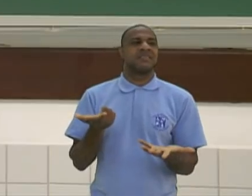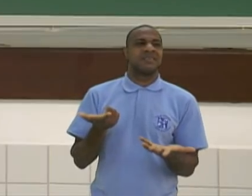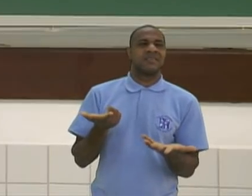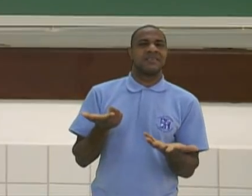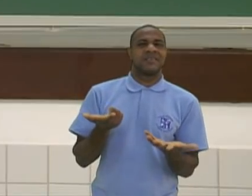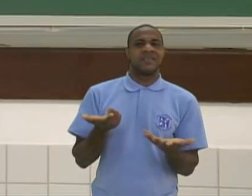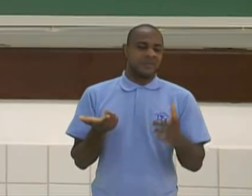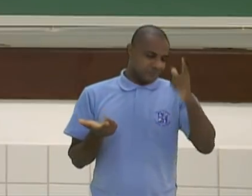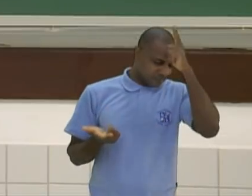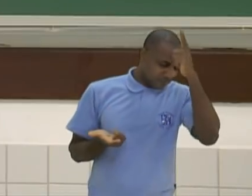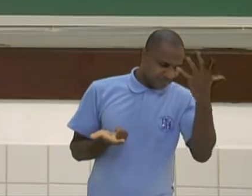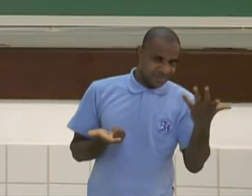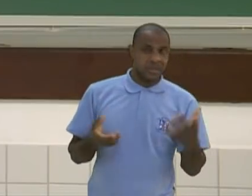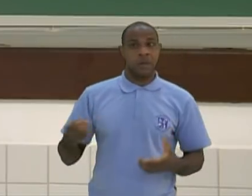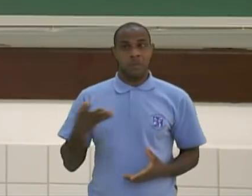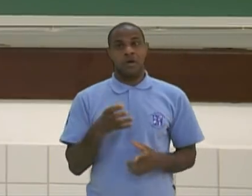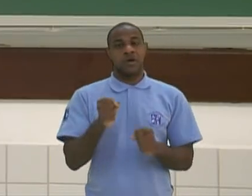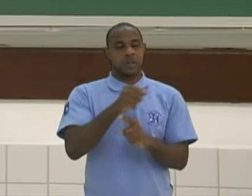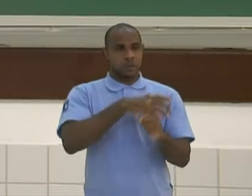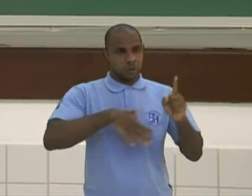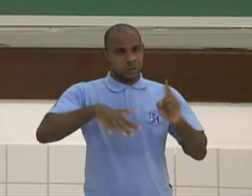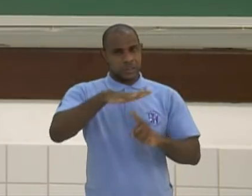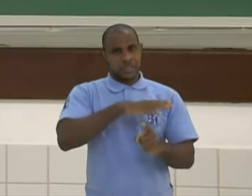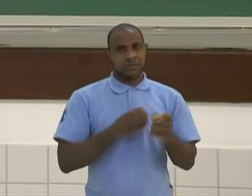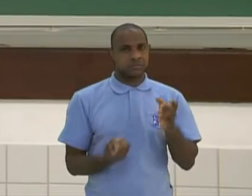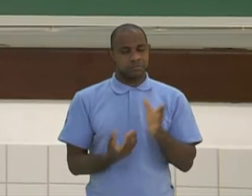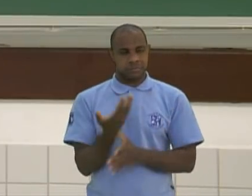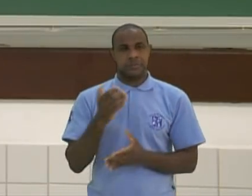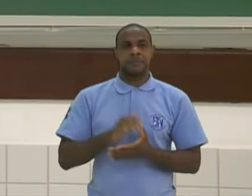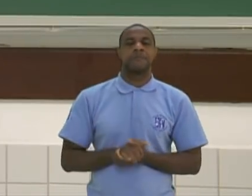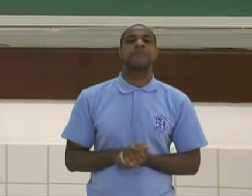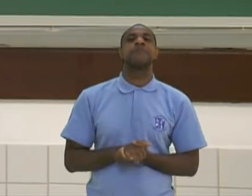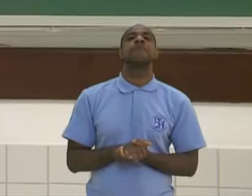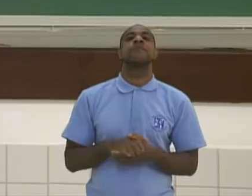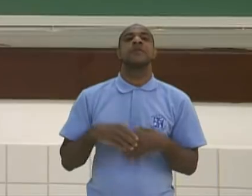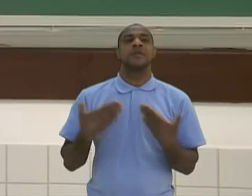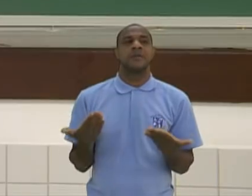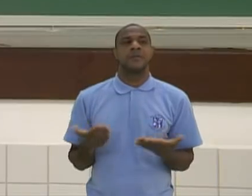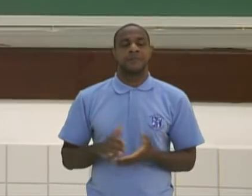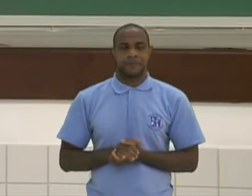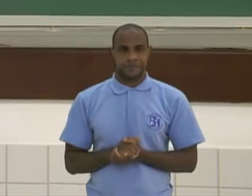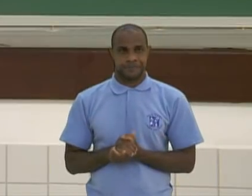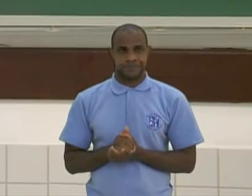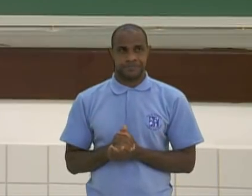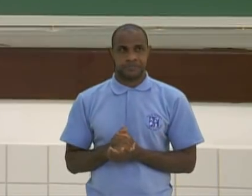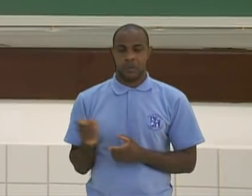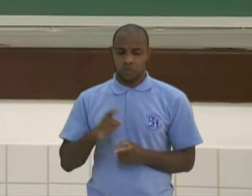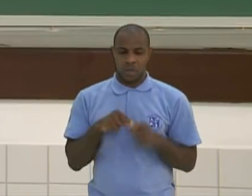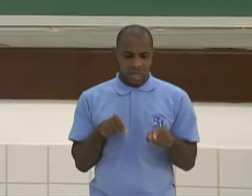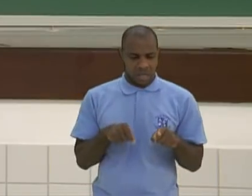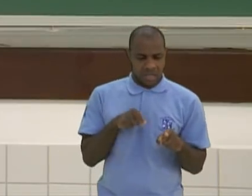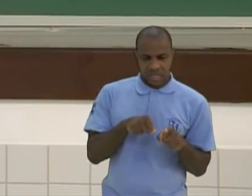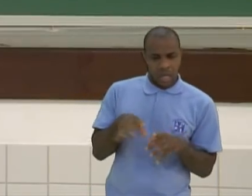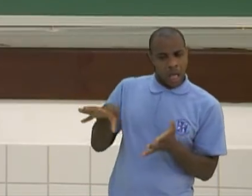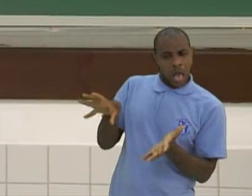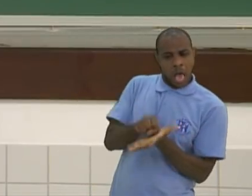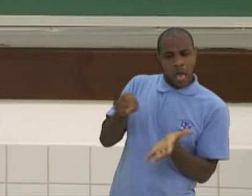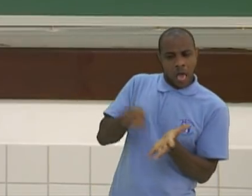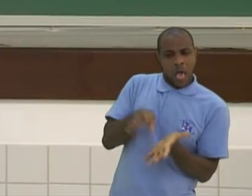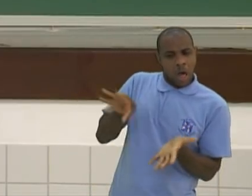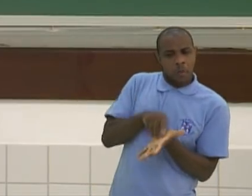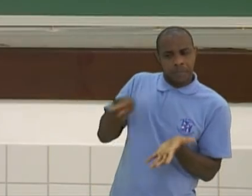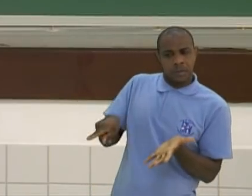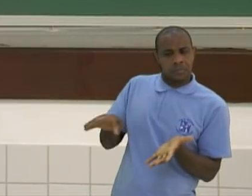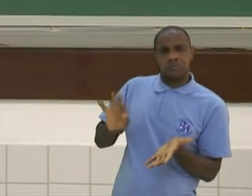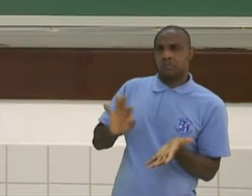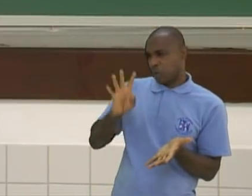com germânico que é uma nova sociedade. Então não podemos falar que os germanos simplesmente foram sugados pelos romanos, pelo contrário. É bem verdade que quando eles chegaram